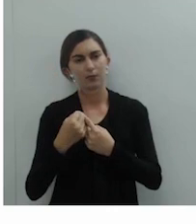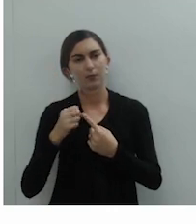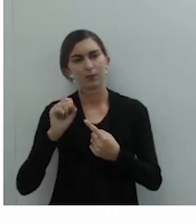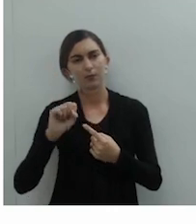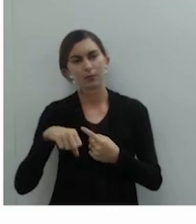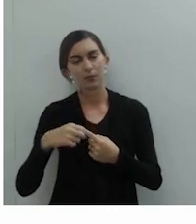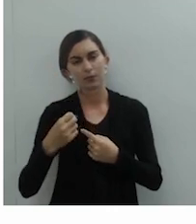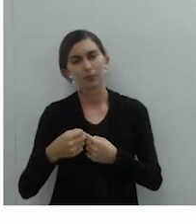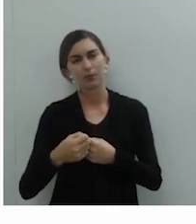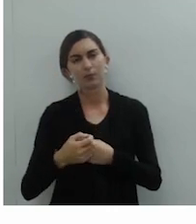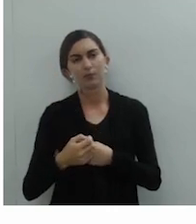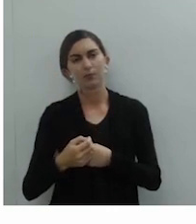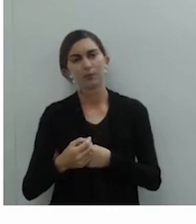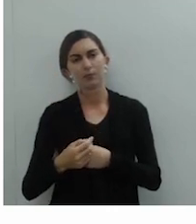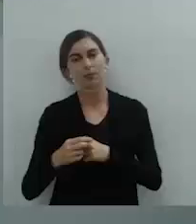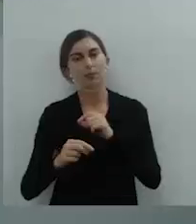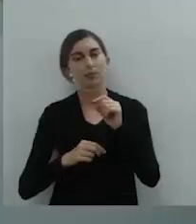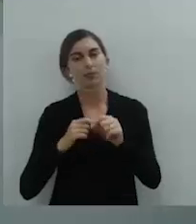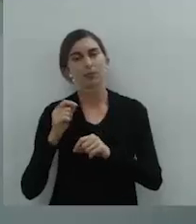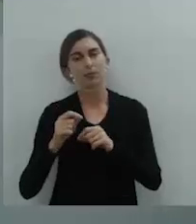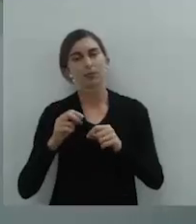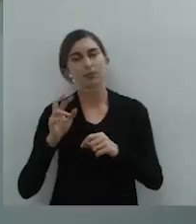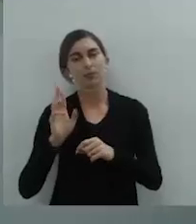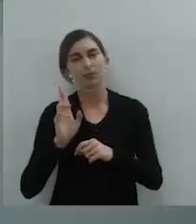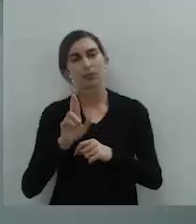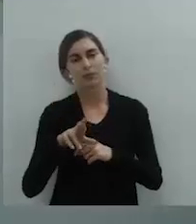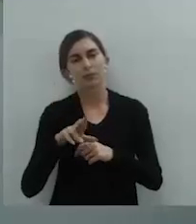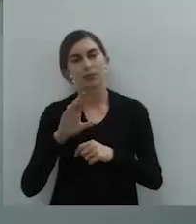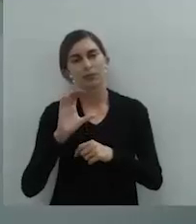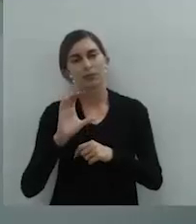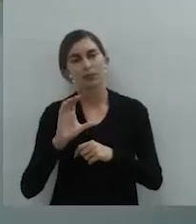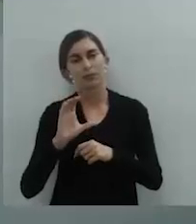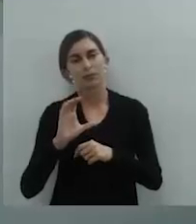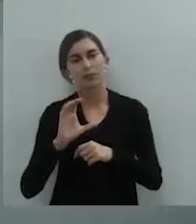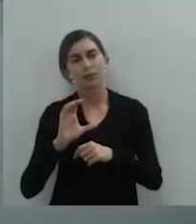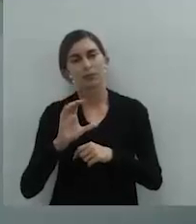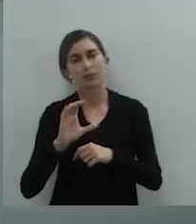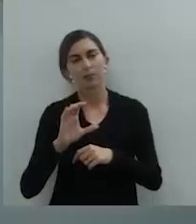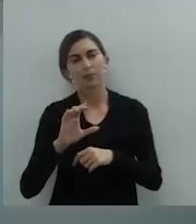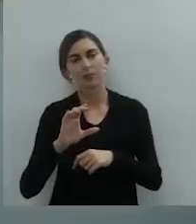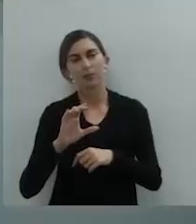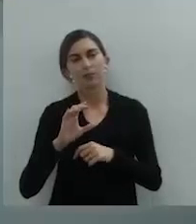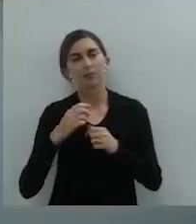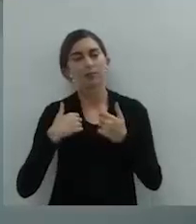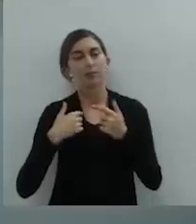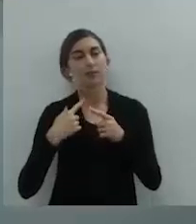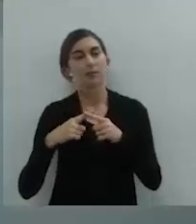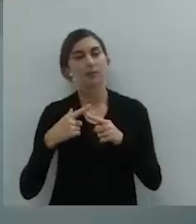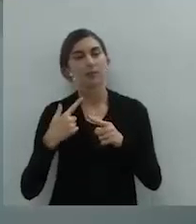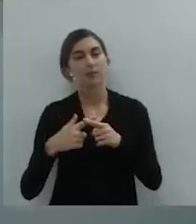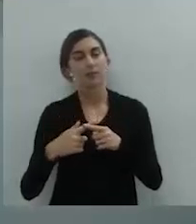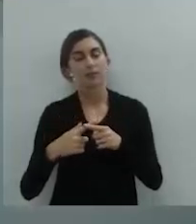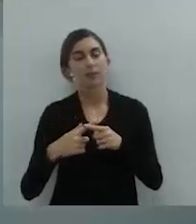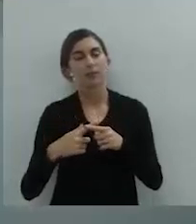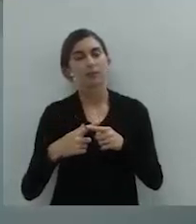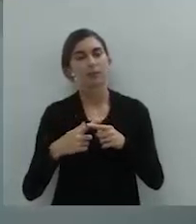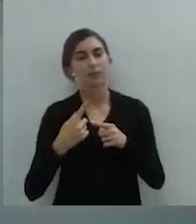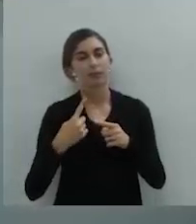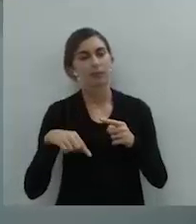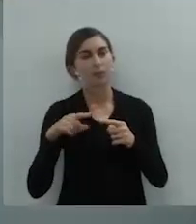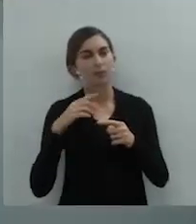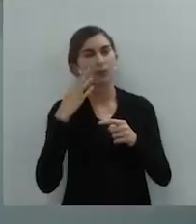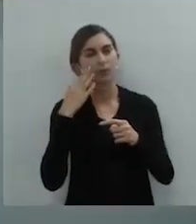sim. Quem respondeu a letra C está correto. Por quê? Porque a